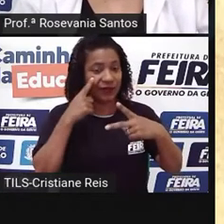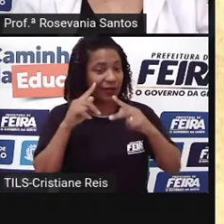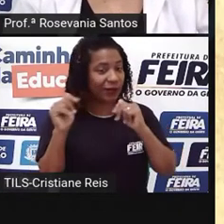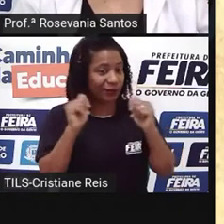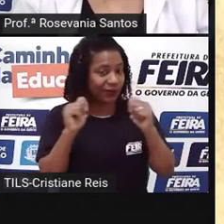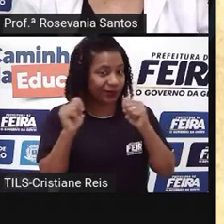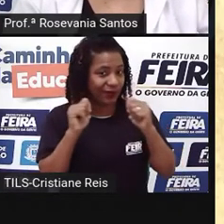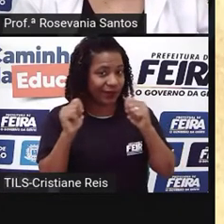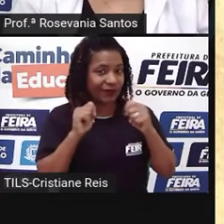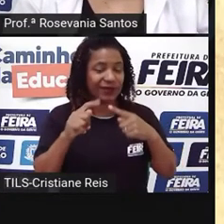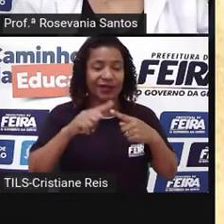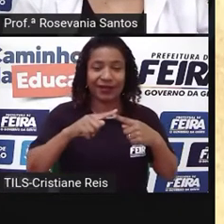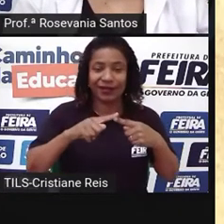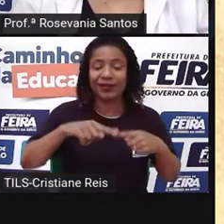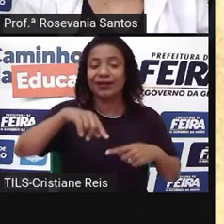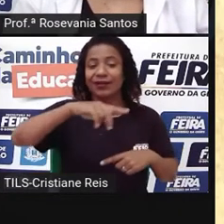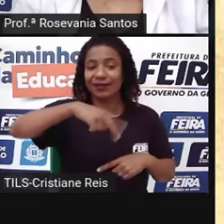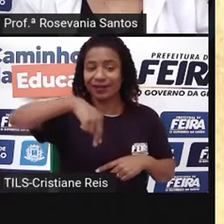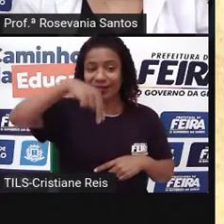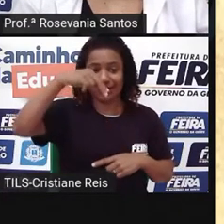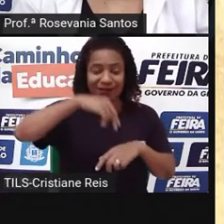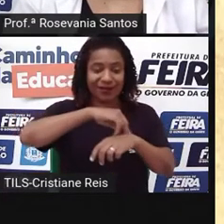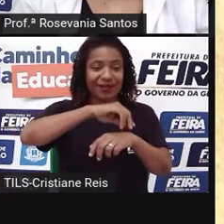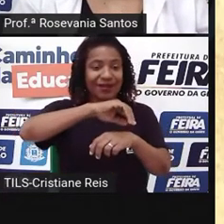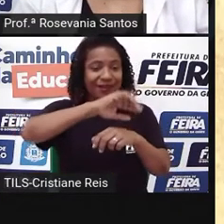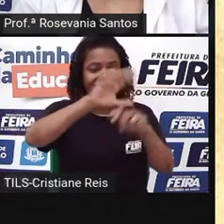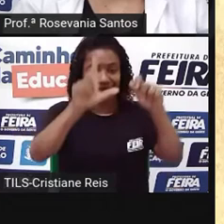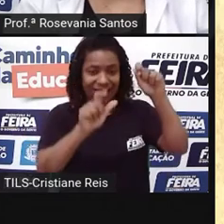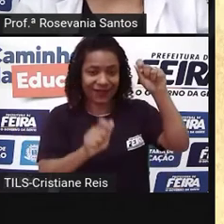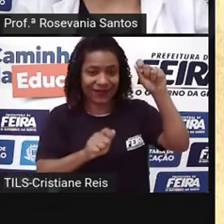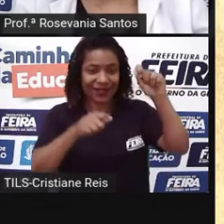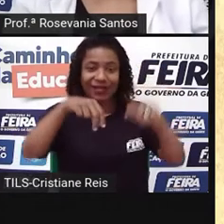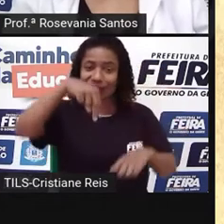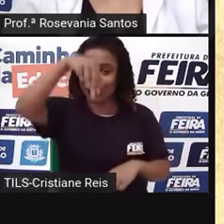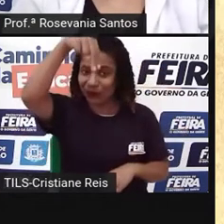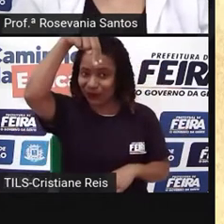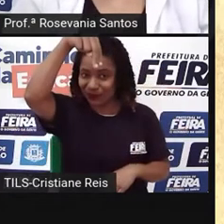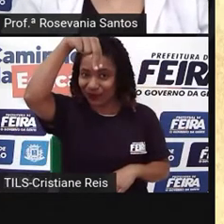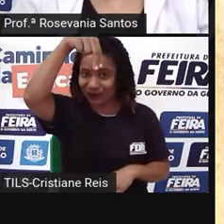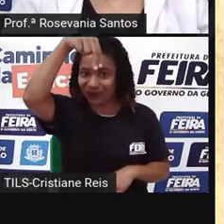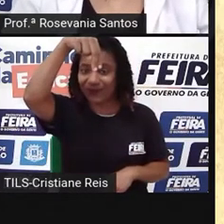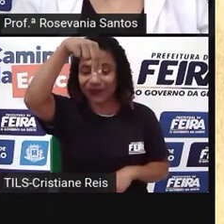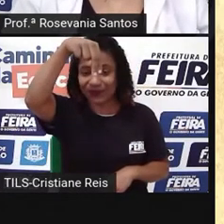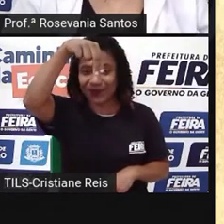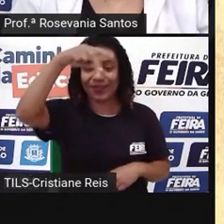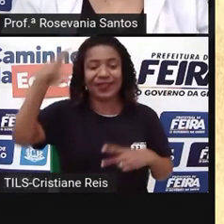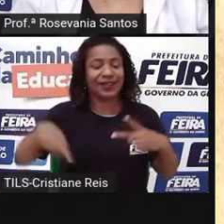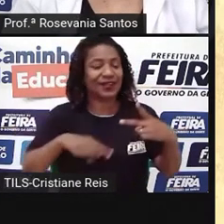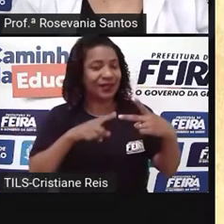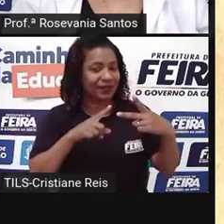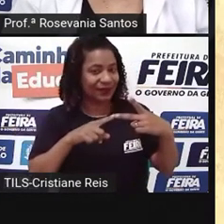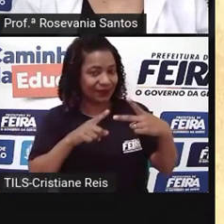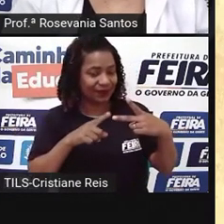econômicos. Eu tenho aqui a África do Norte, a setentrional, né? E essa África do Norte aqui, que